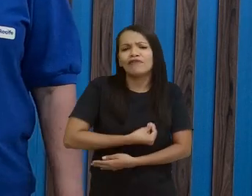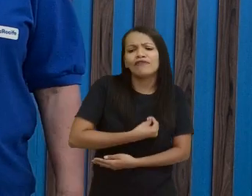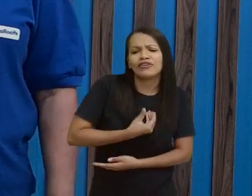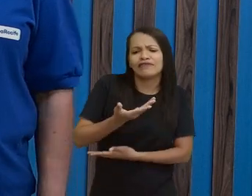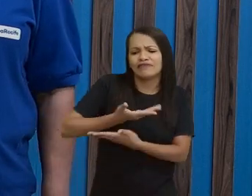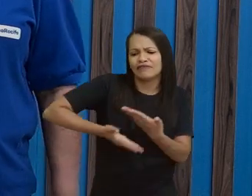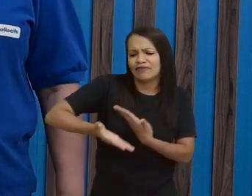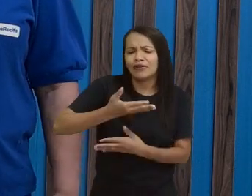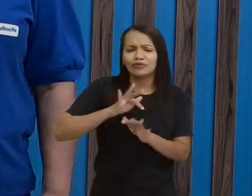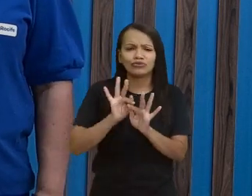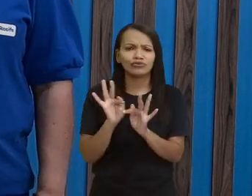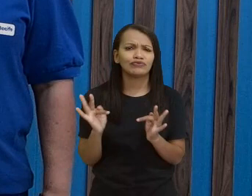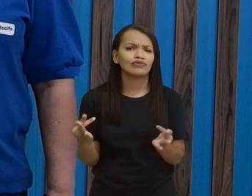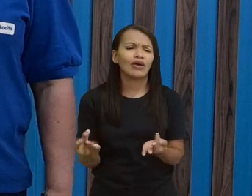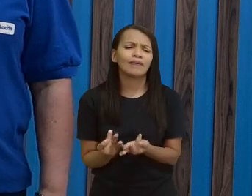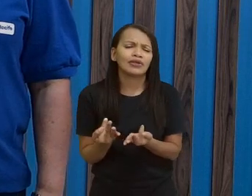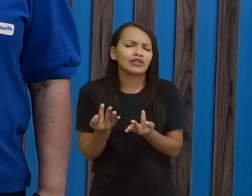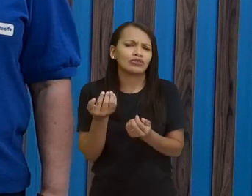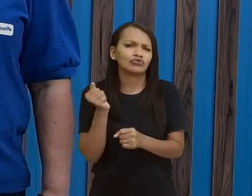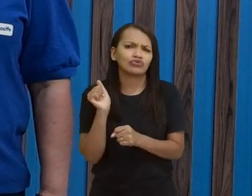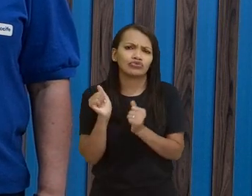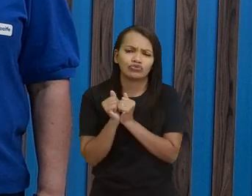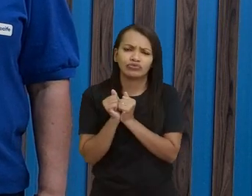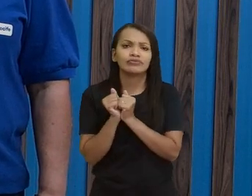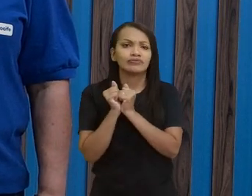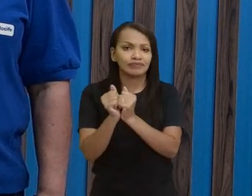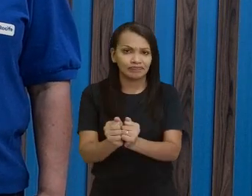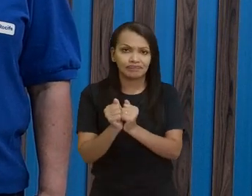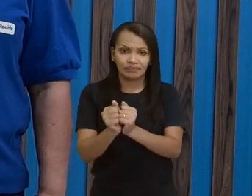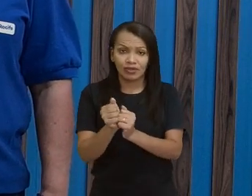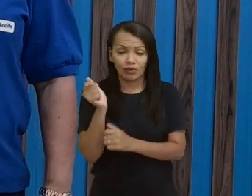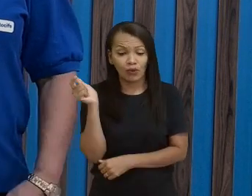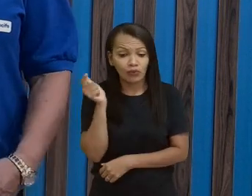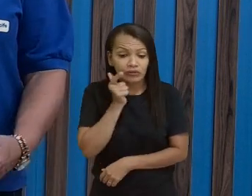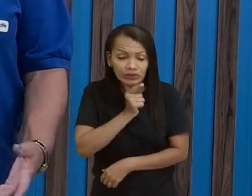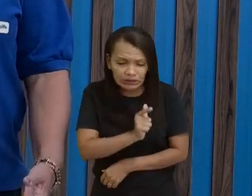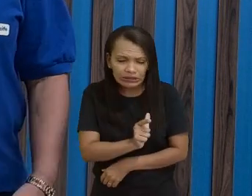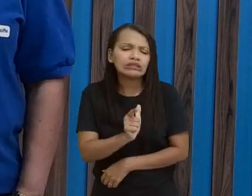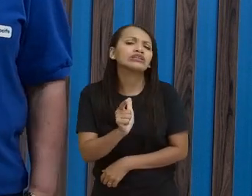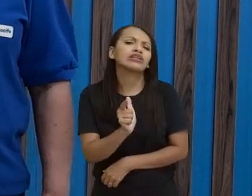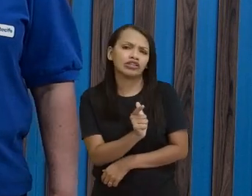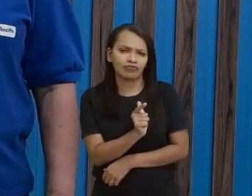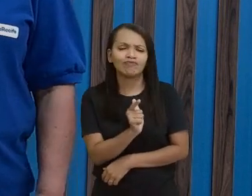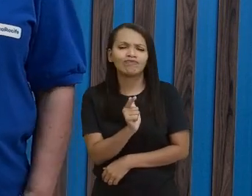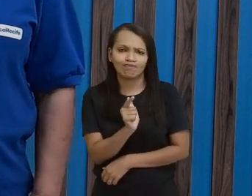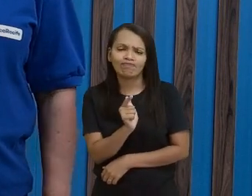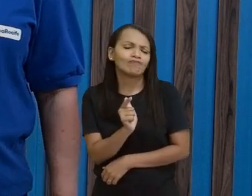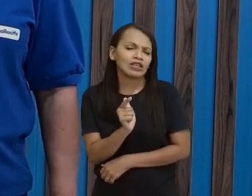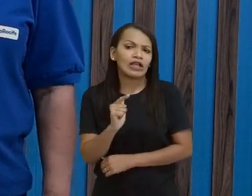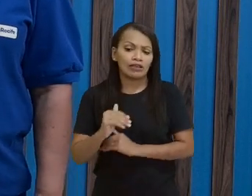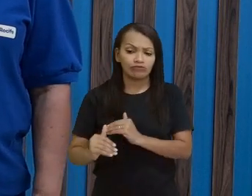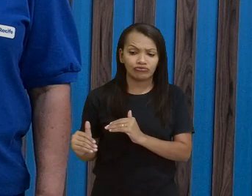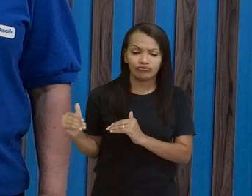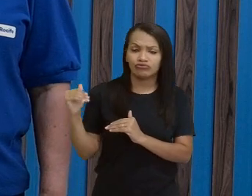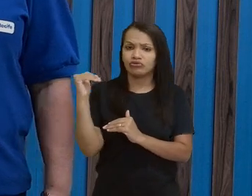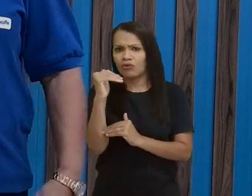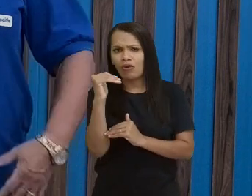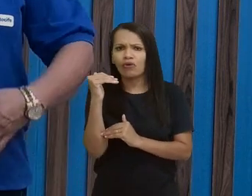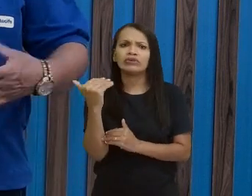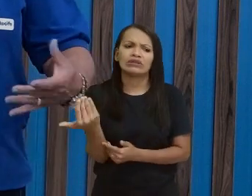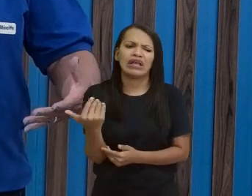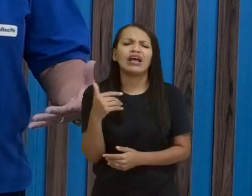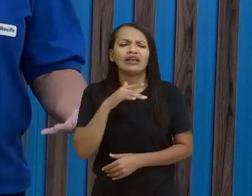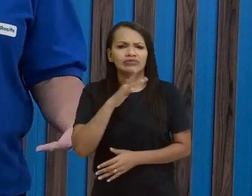os seus familiares. Então, conseguimos superar tudo isso, né? Passamos uma